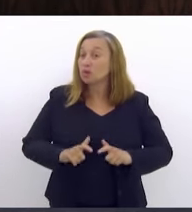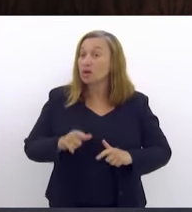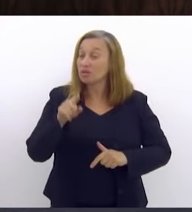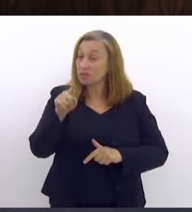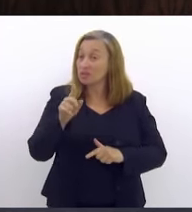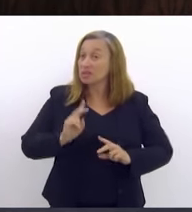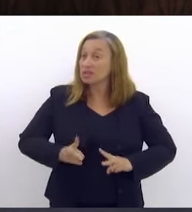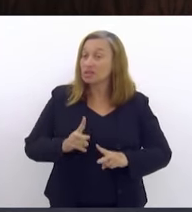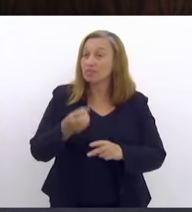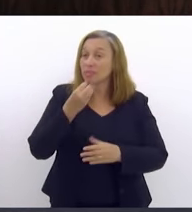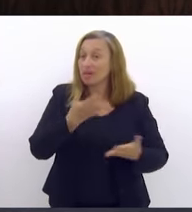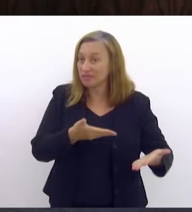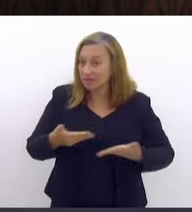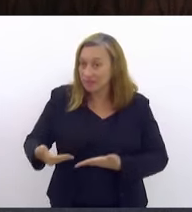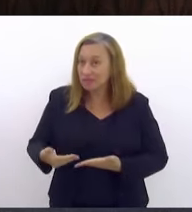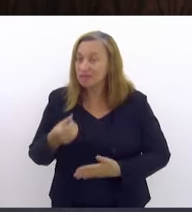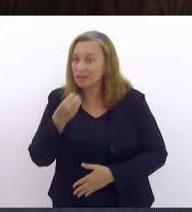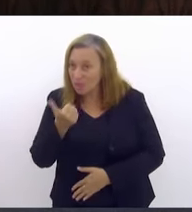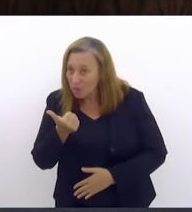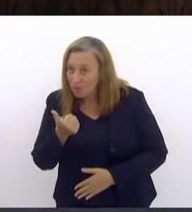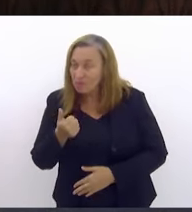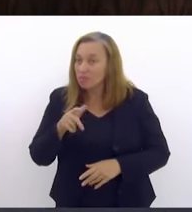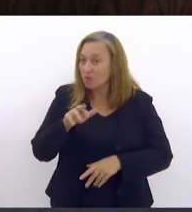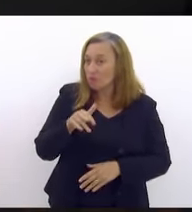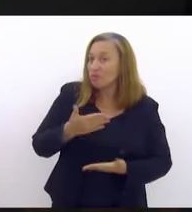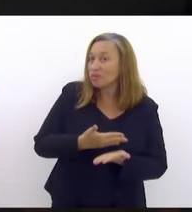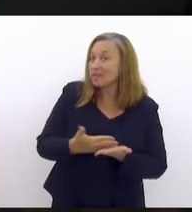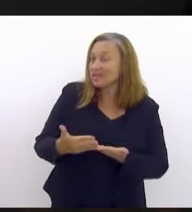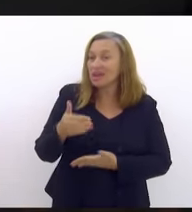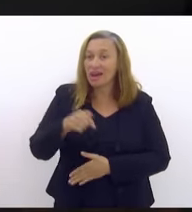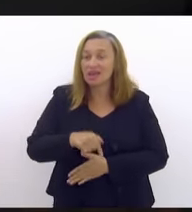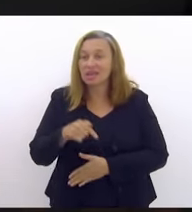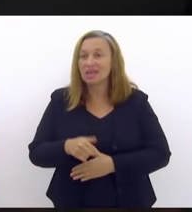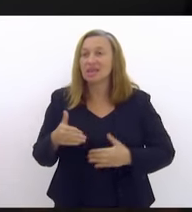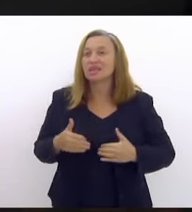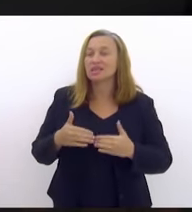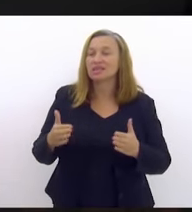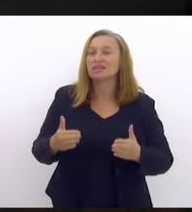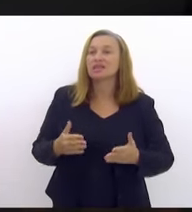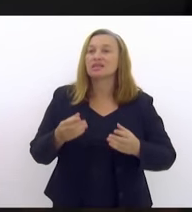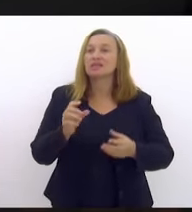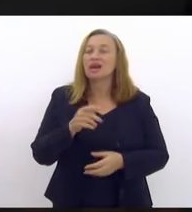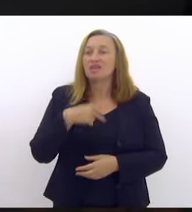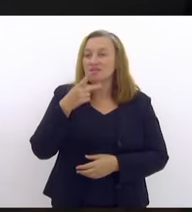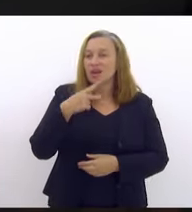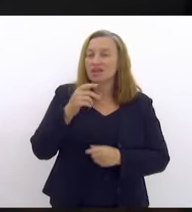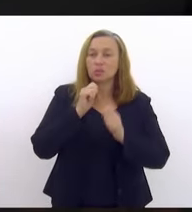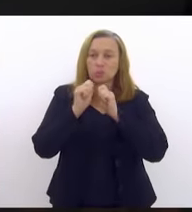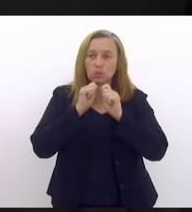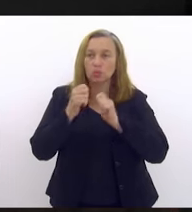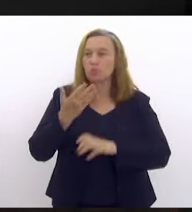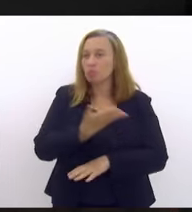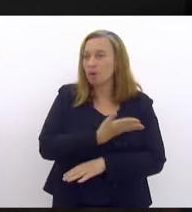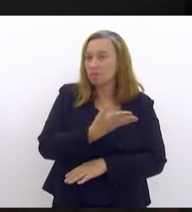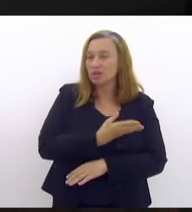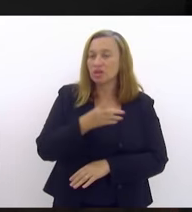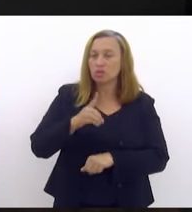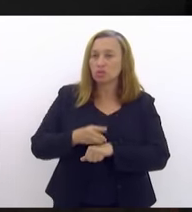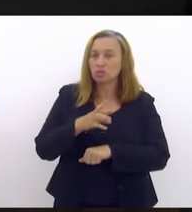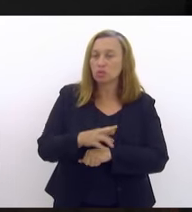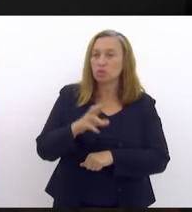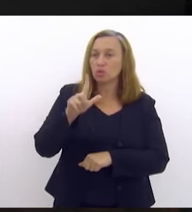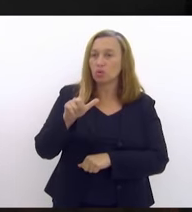é sempre bem-vindo. Tá bom, meu irmão? Então, eu vou começar aqui, franqueando a palavra para o meu amigo, Dr.